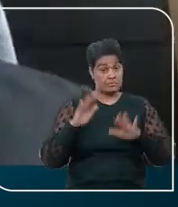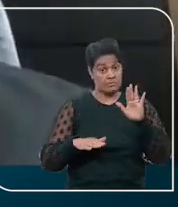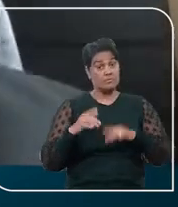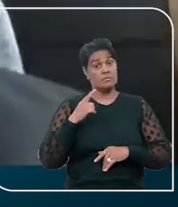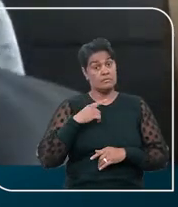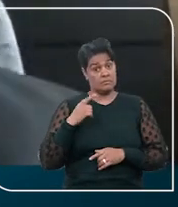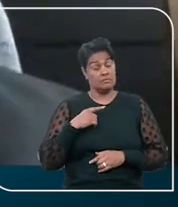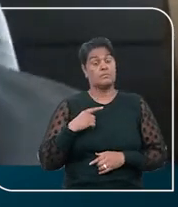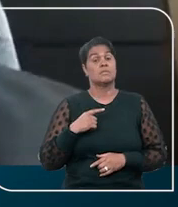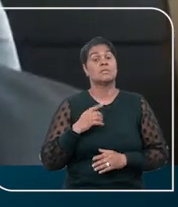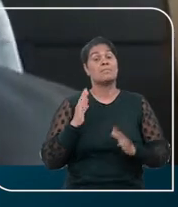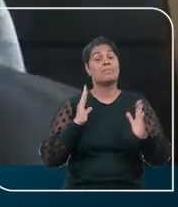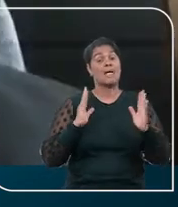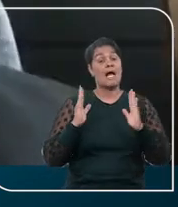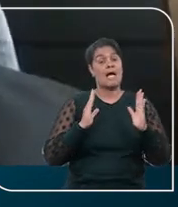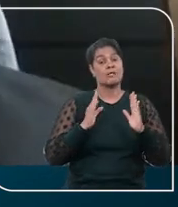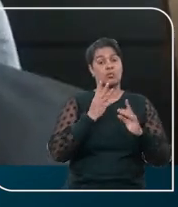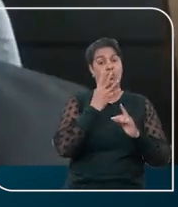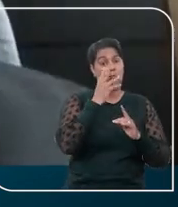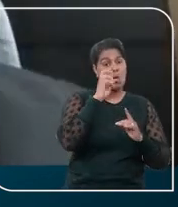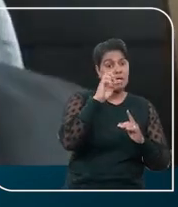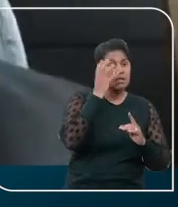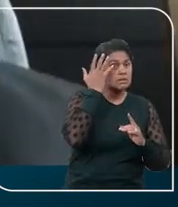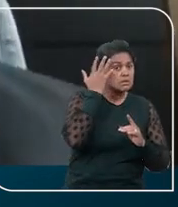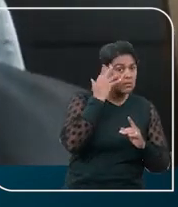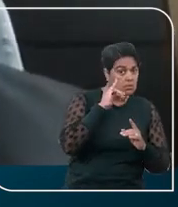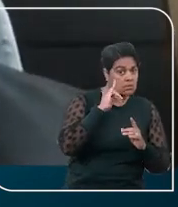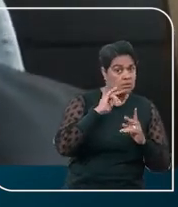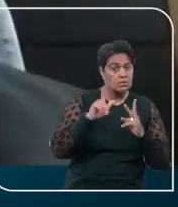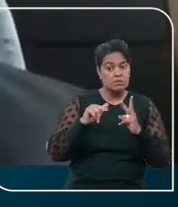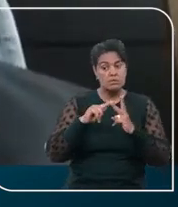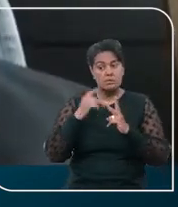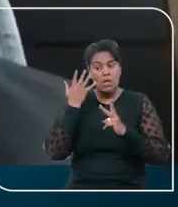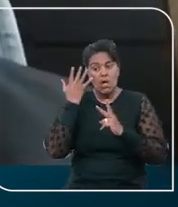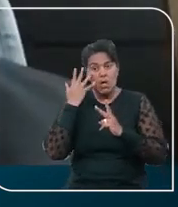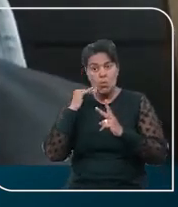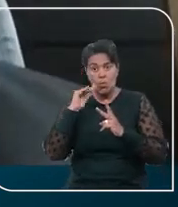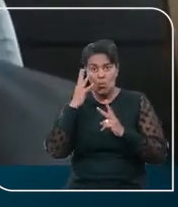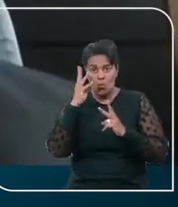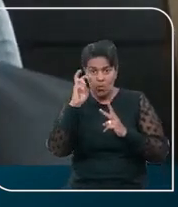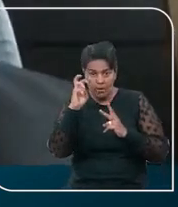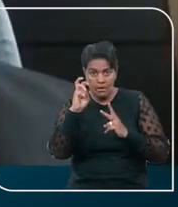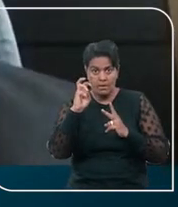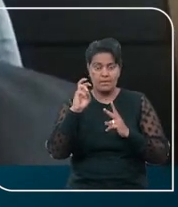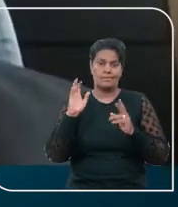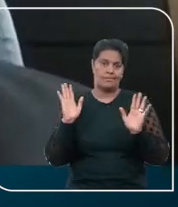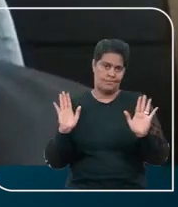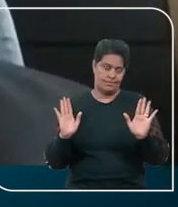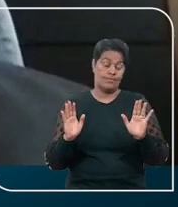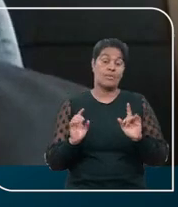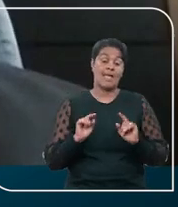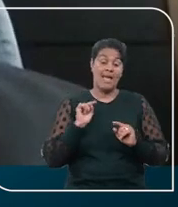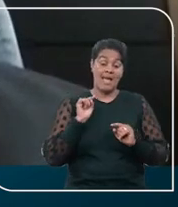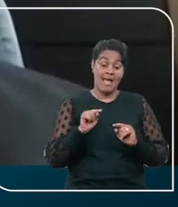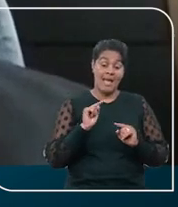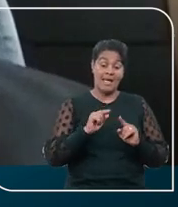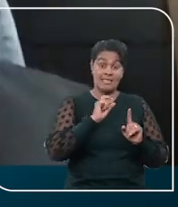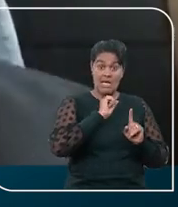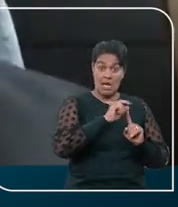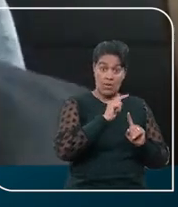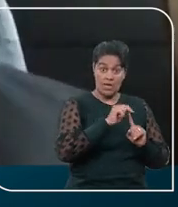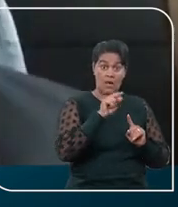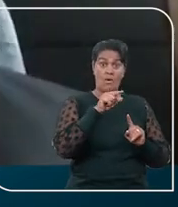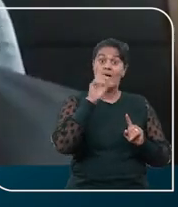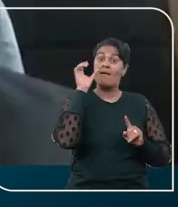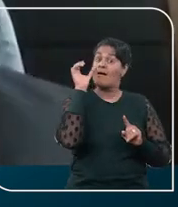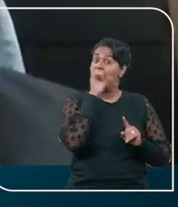mais 45, o prazo máximo seria 90. Essas locações por curtíssima temporada, elas são muito rápidas, muito dinâmicas e com